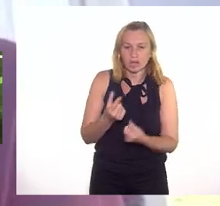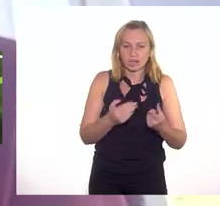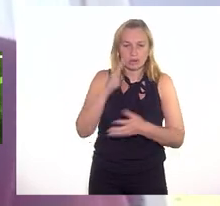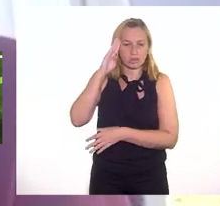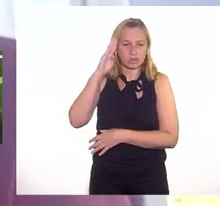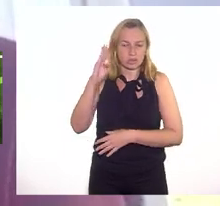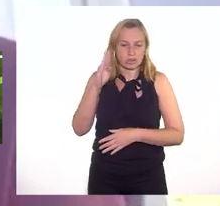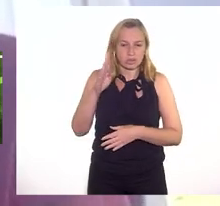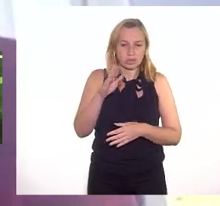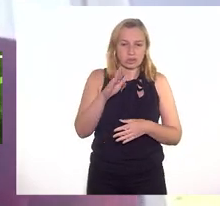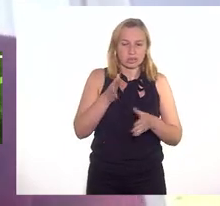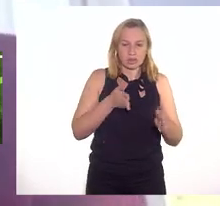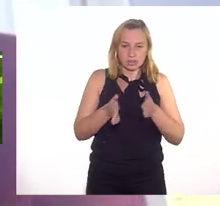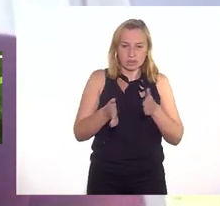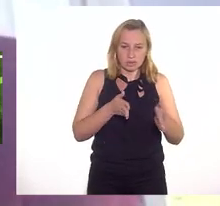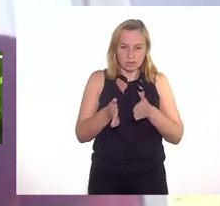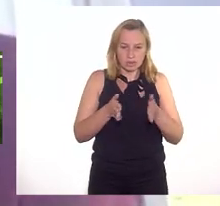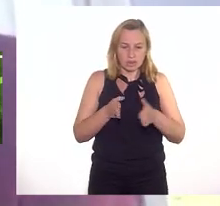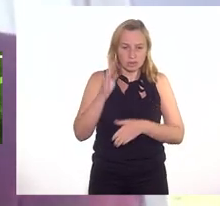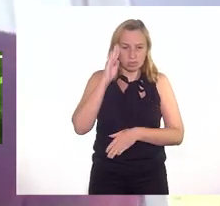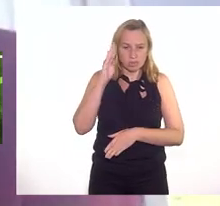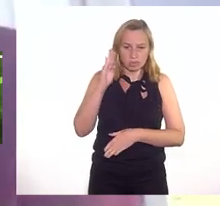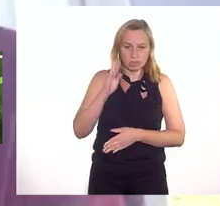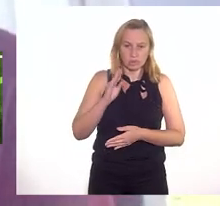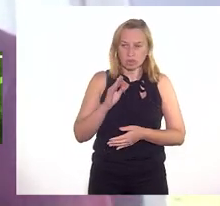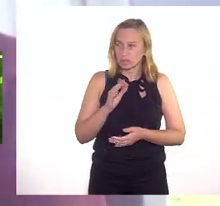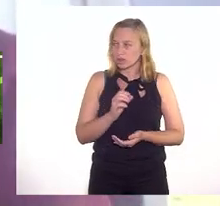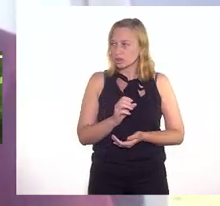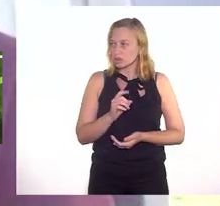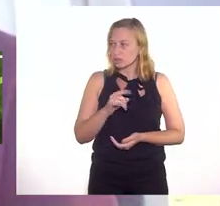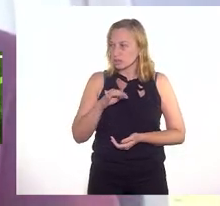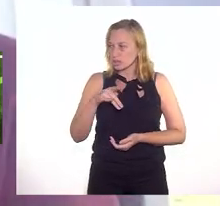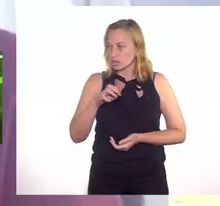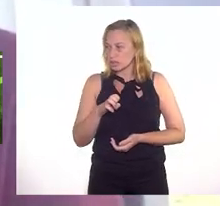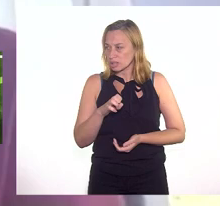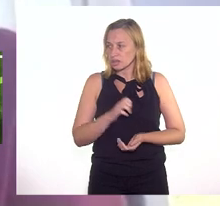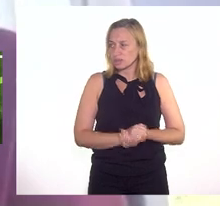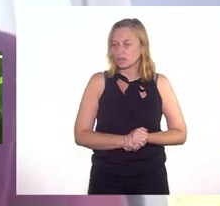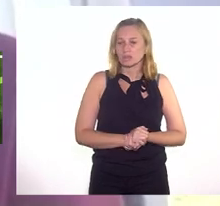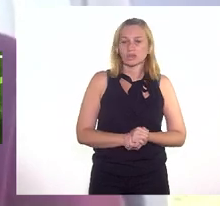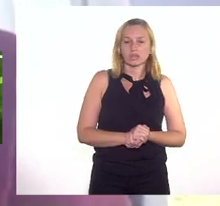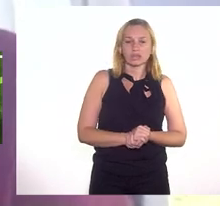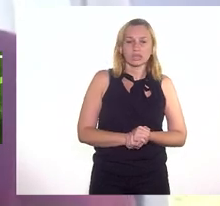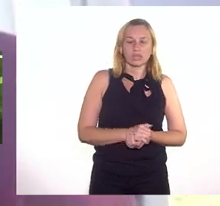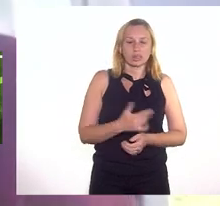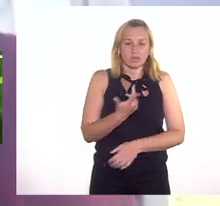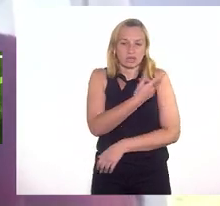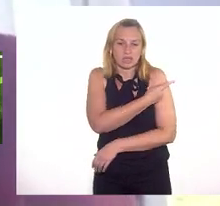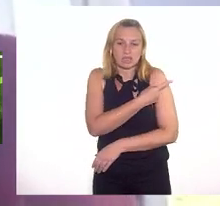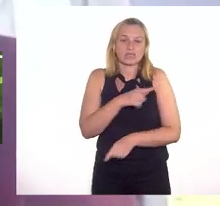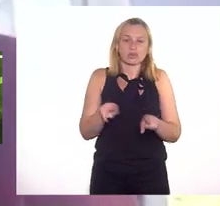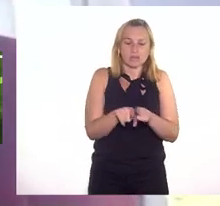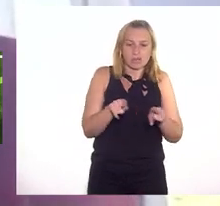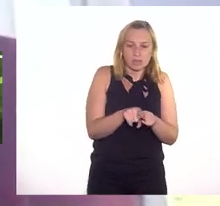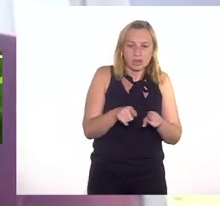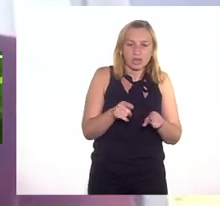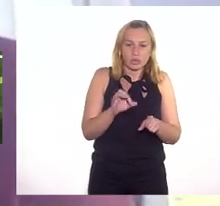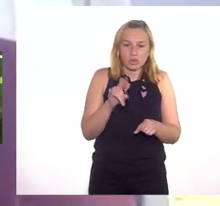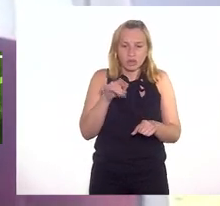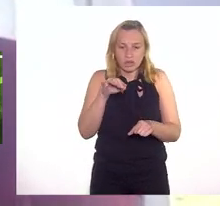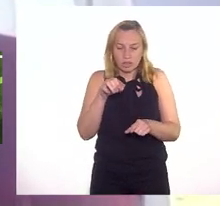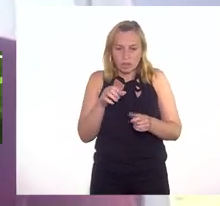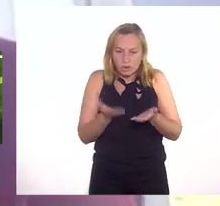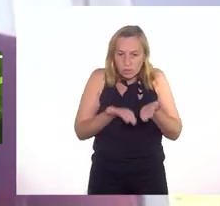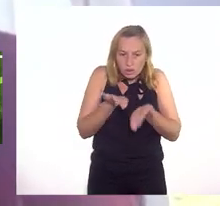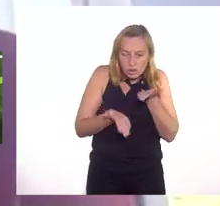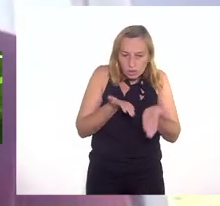nessa fase, principalmente das pessoas com comorbidade. E a questão da vacinação para os cuidadores, todas convergem para uma mesma resposta,